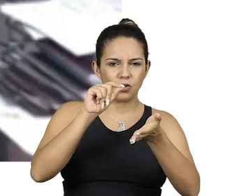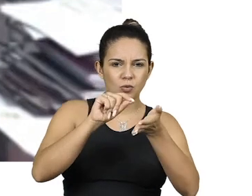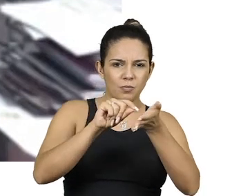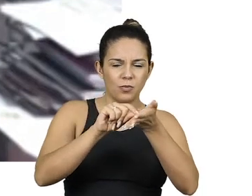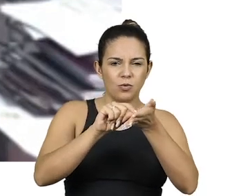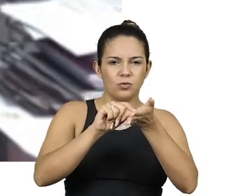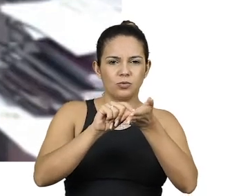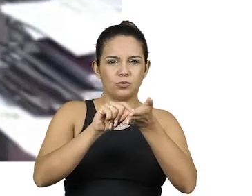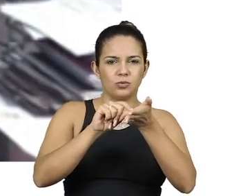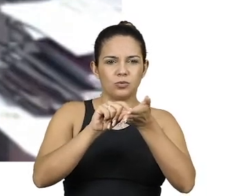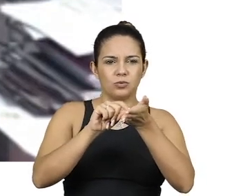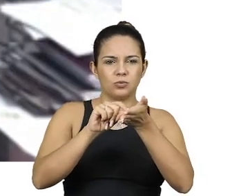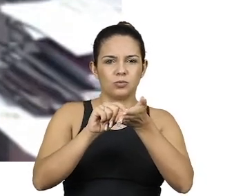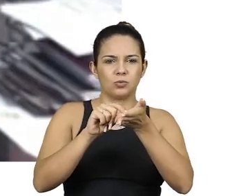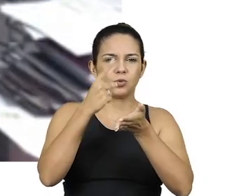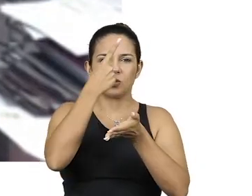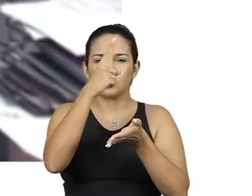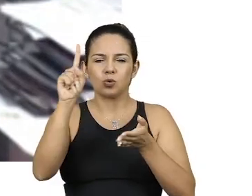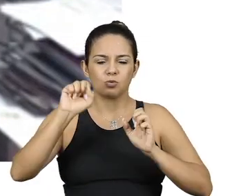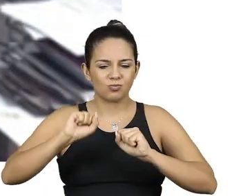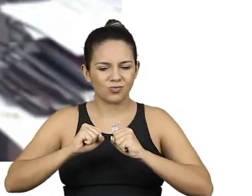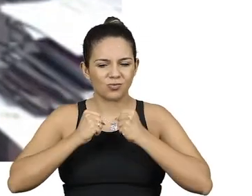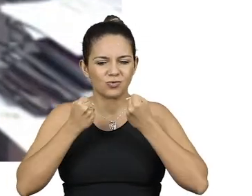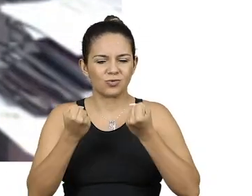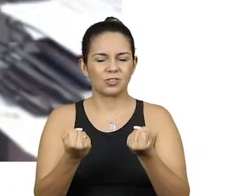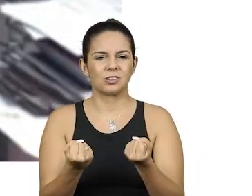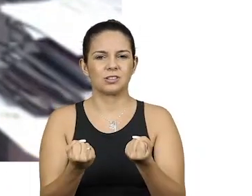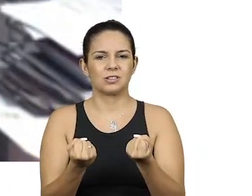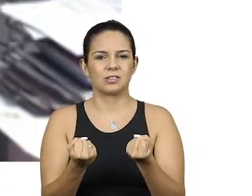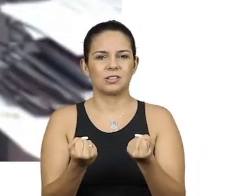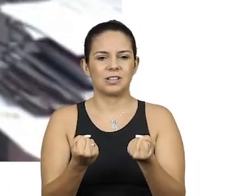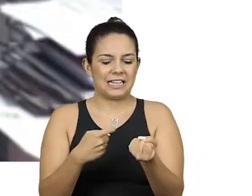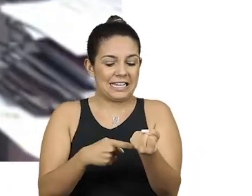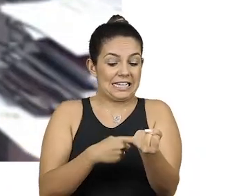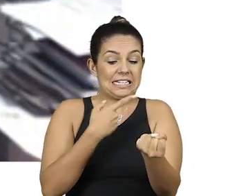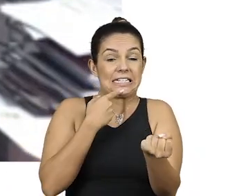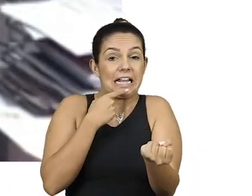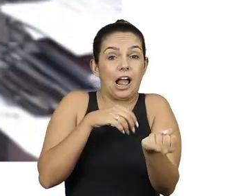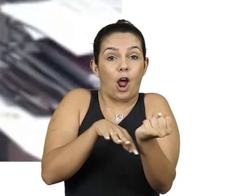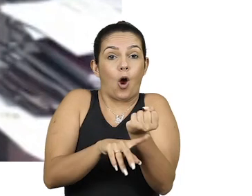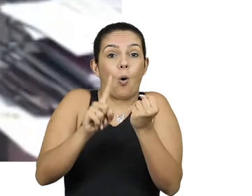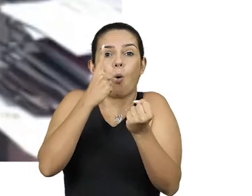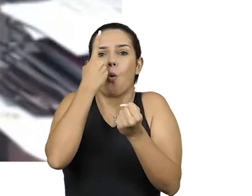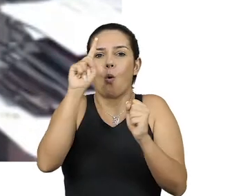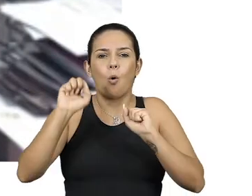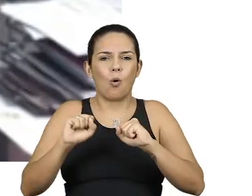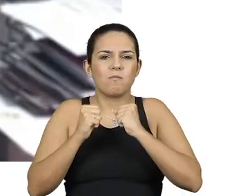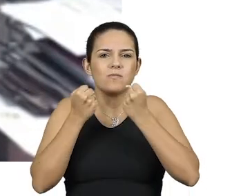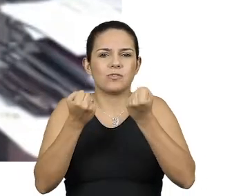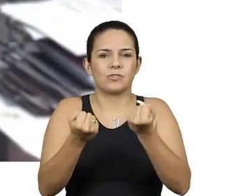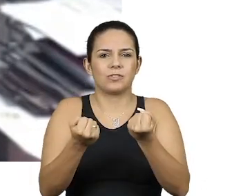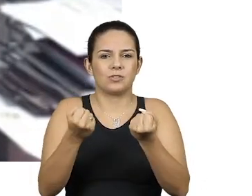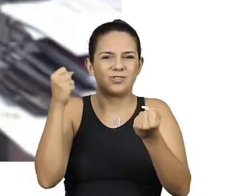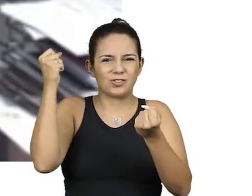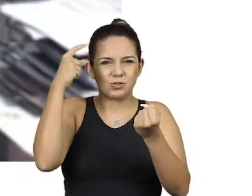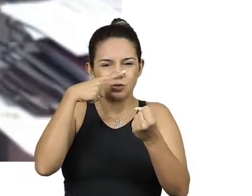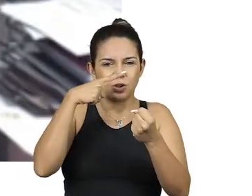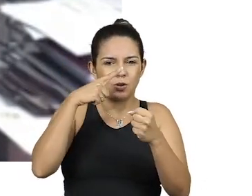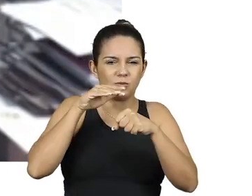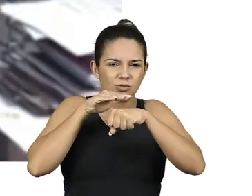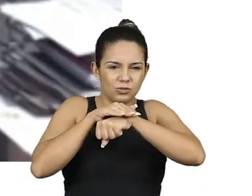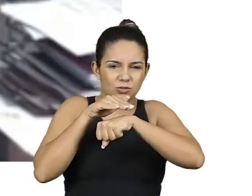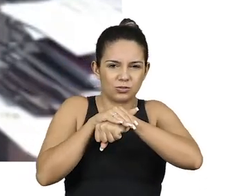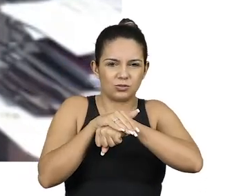de mudez e o último esforço das válvulas, uma e outra, arremessando o sol na